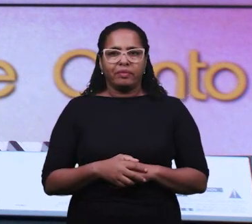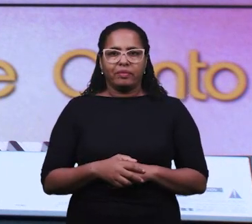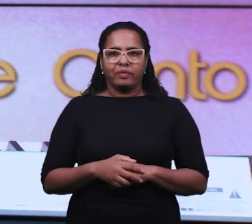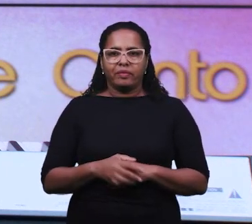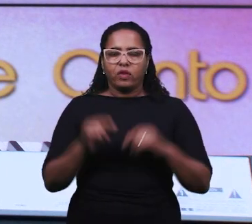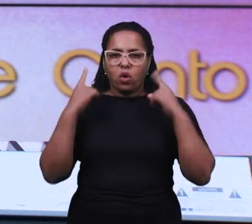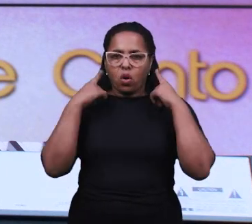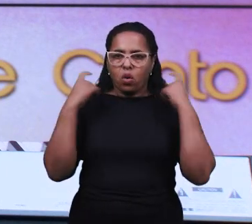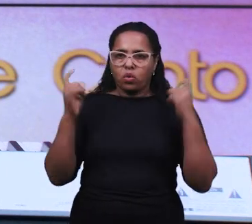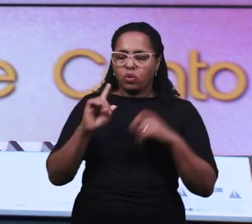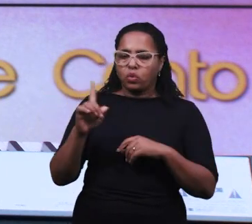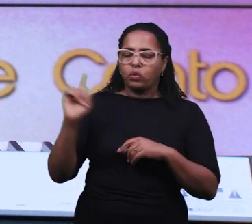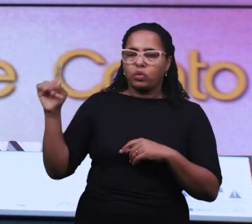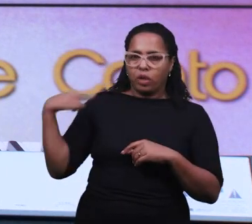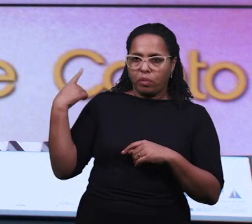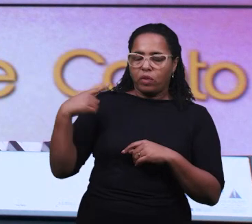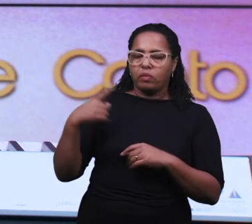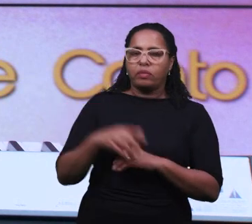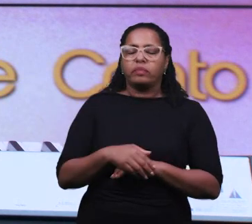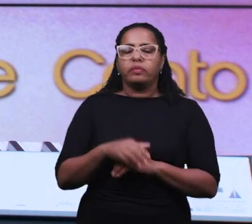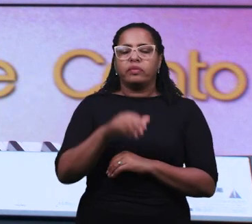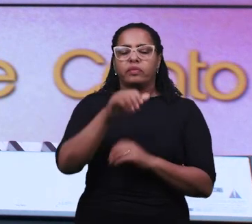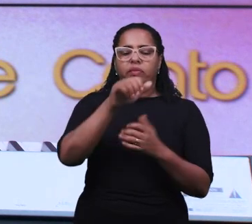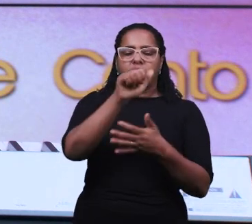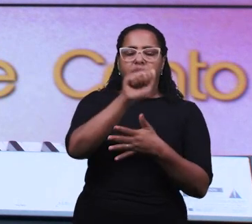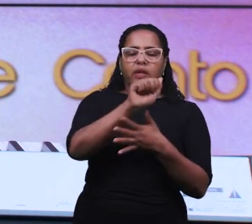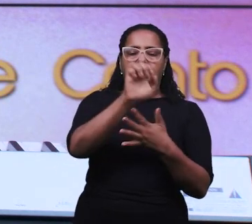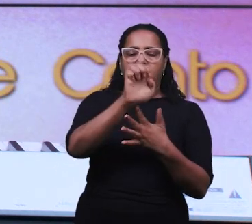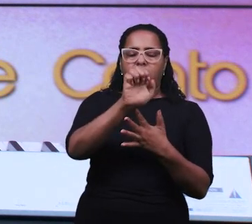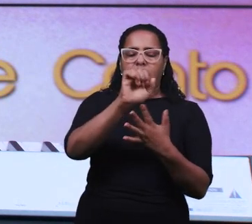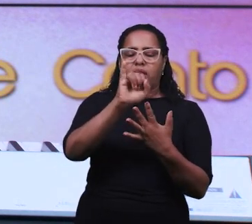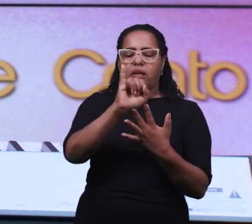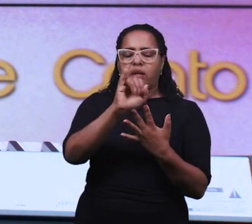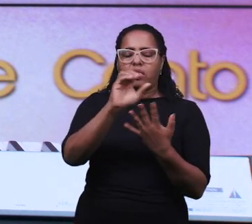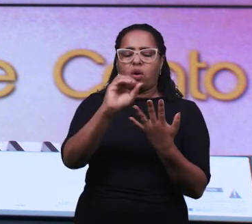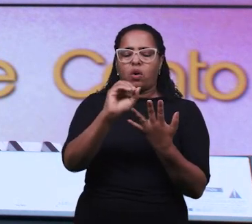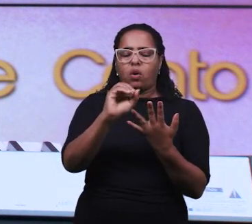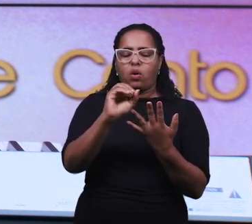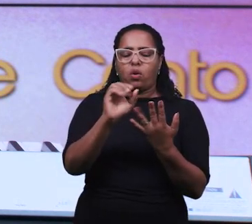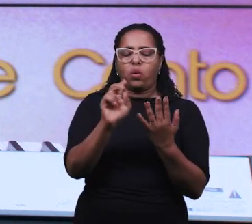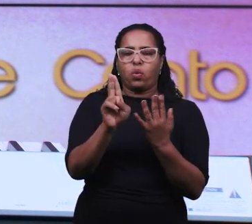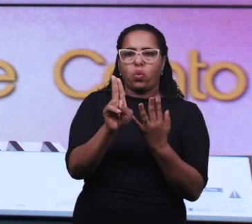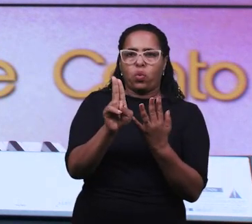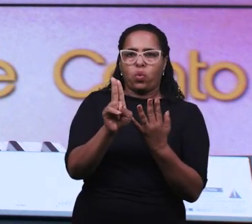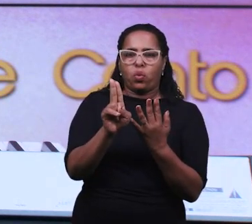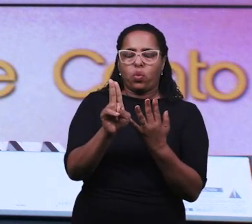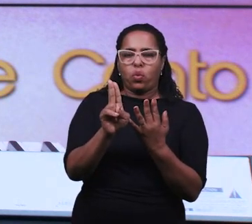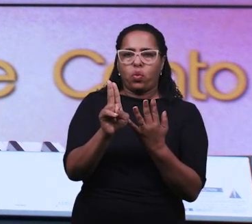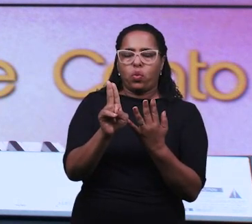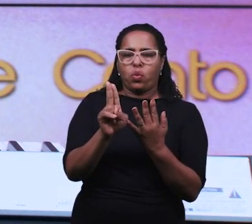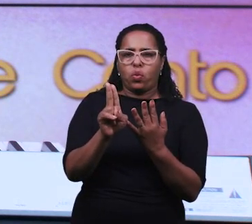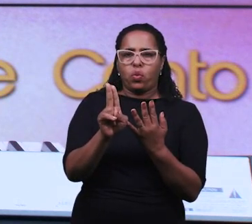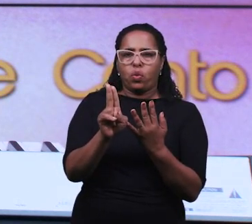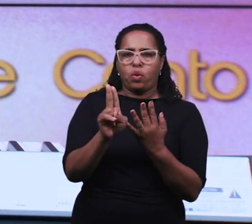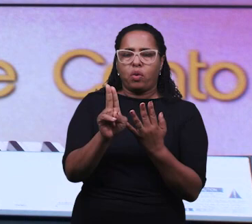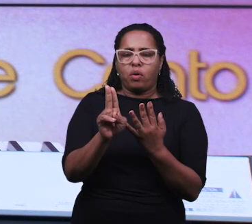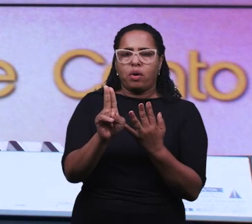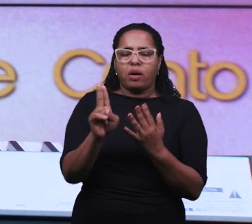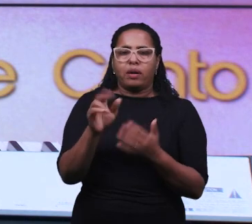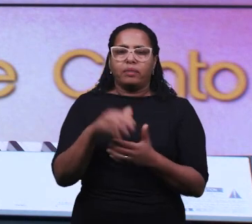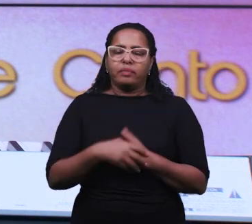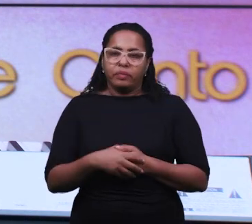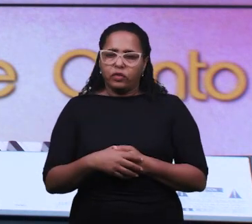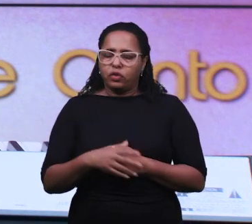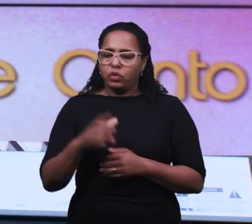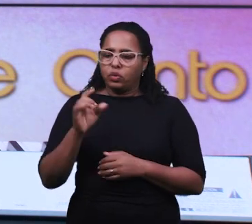sem som primeiro. Depois eu coloco som. A, E, I, O, U. Movimentando bastante essa estrutura,